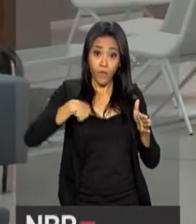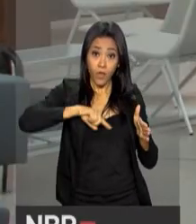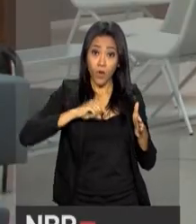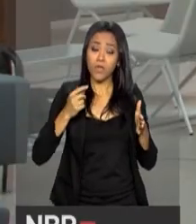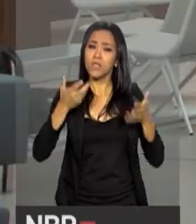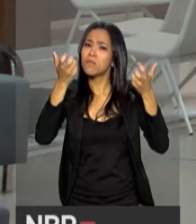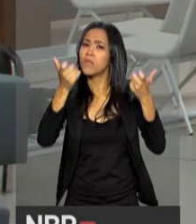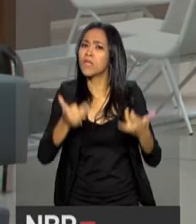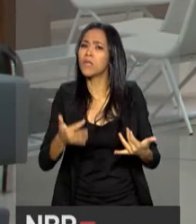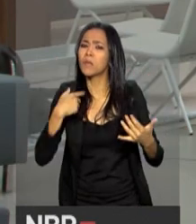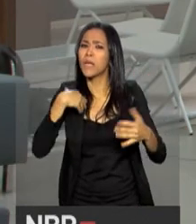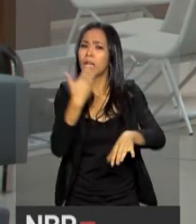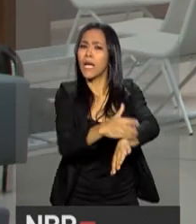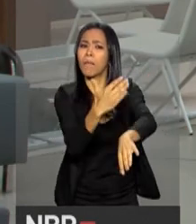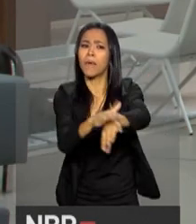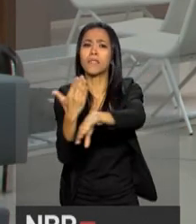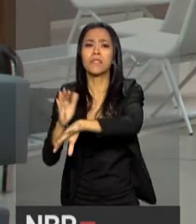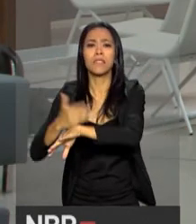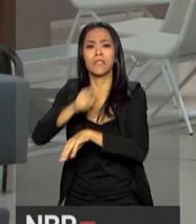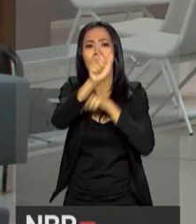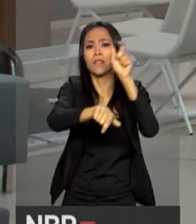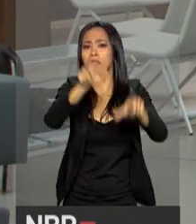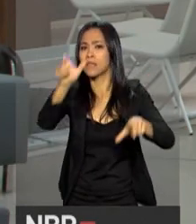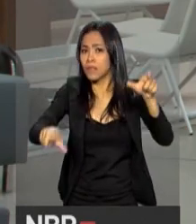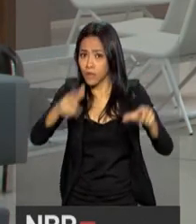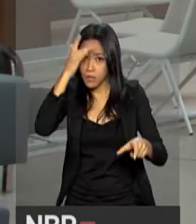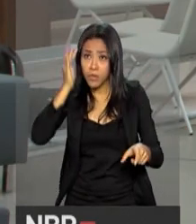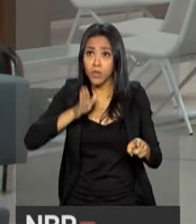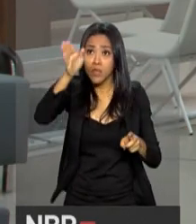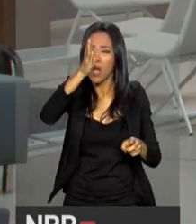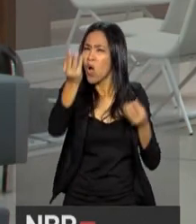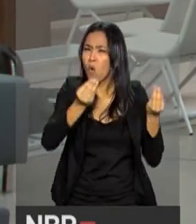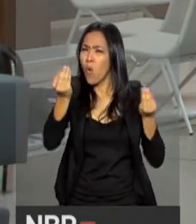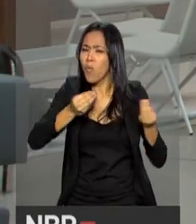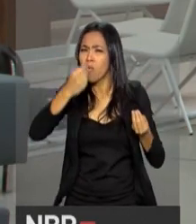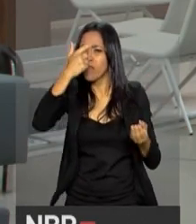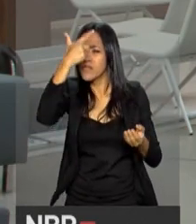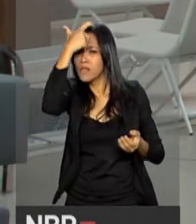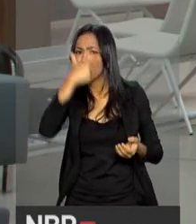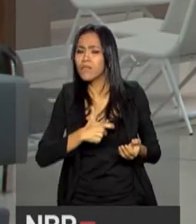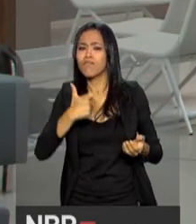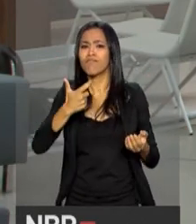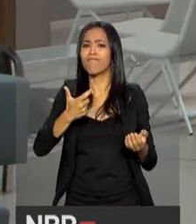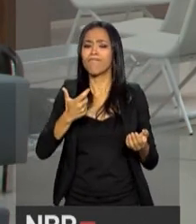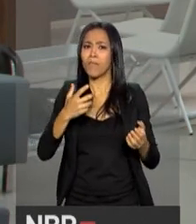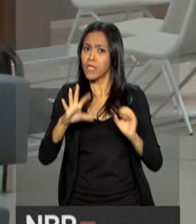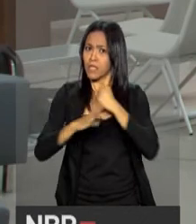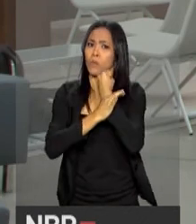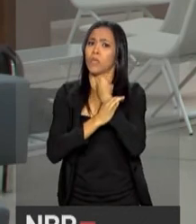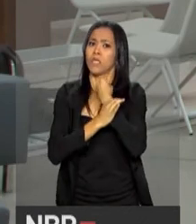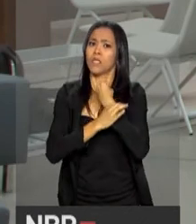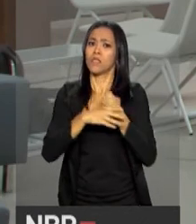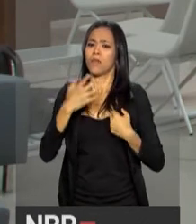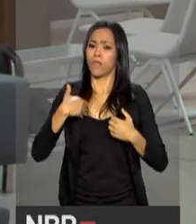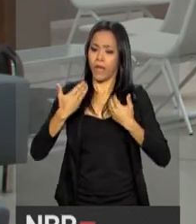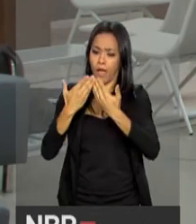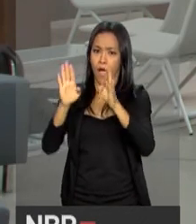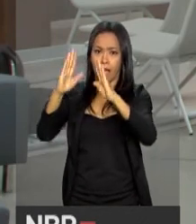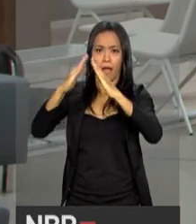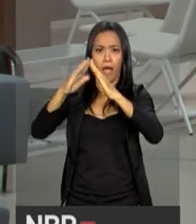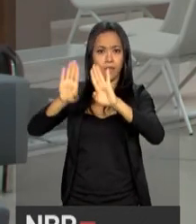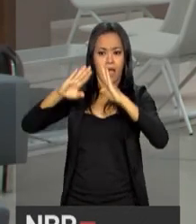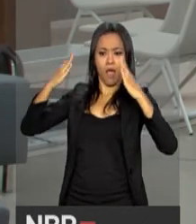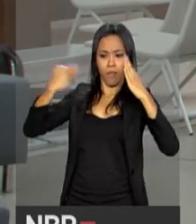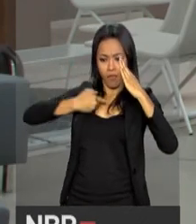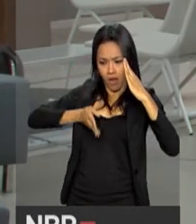capacitação dos recenseadores e como eles vão estar identificados isso é importante até para a segurança do produtor que vai abrir a porta do seu